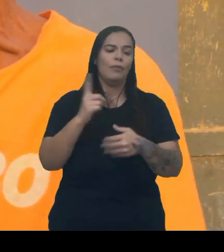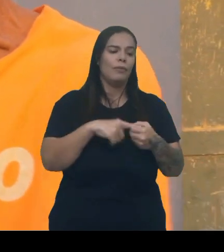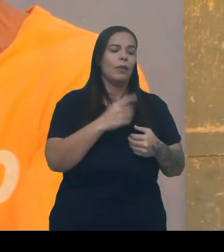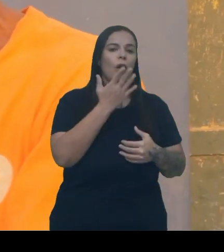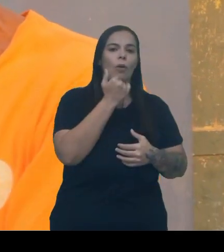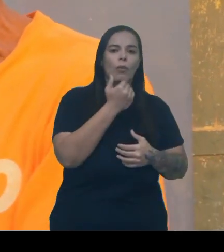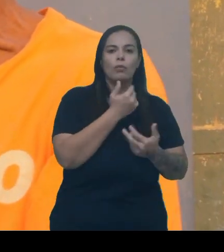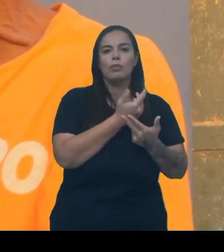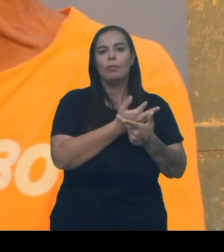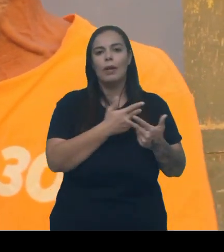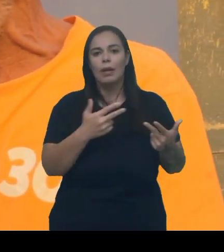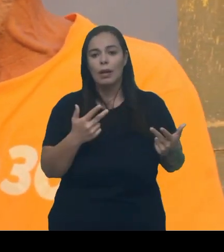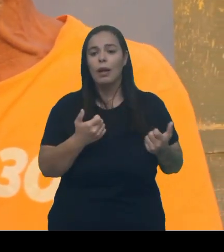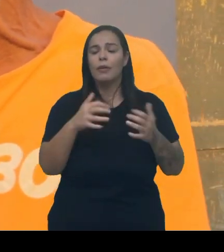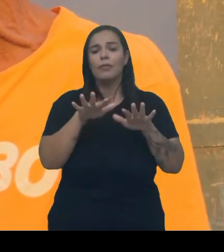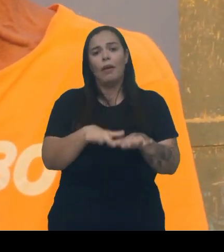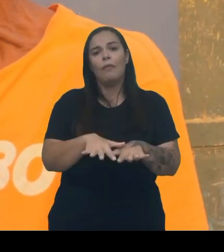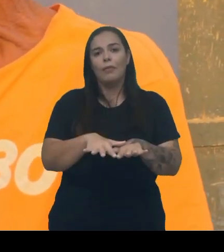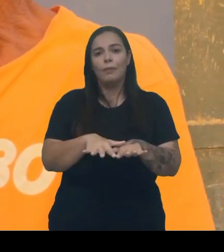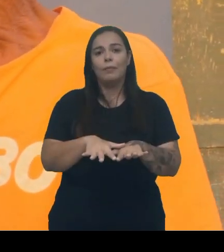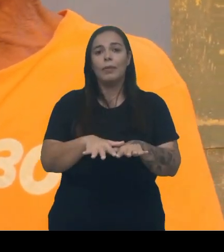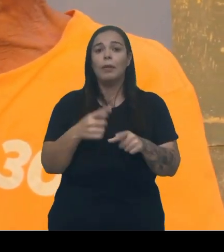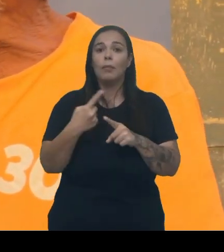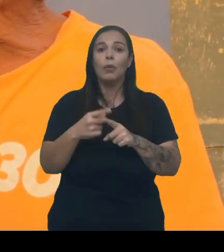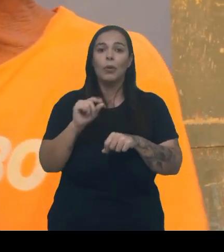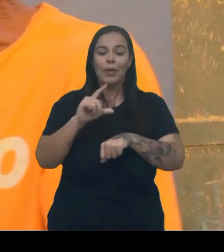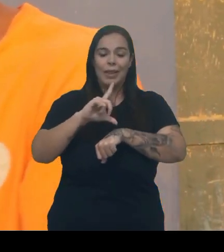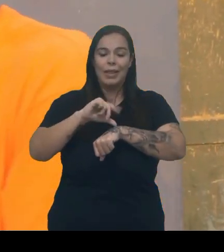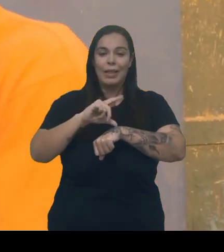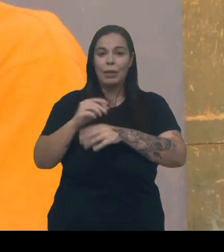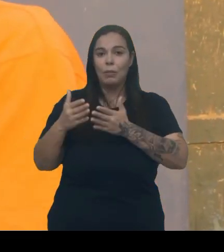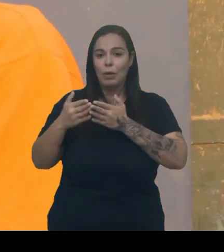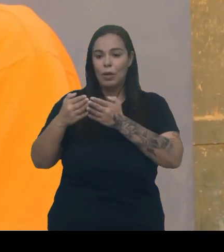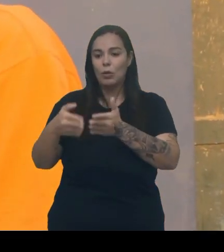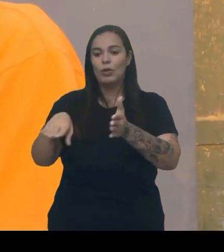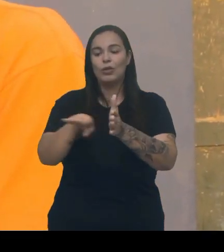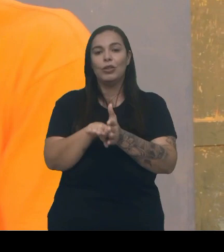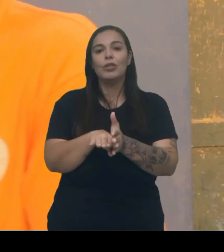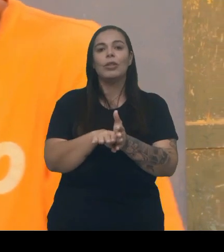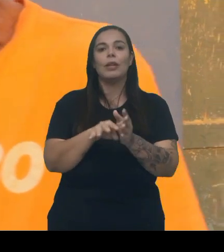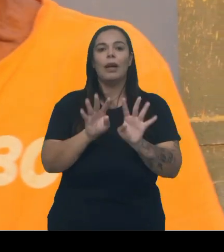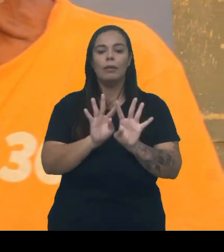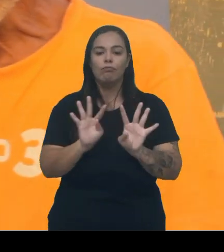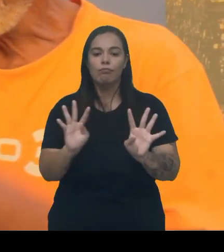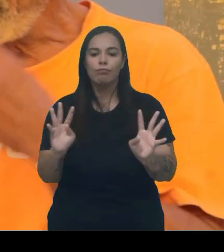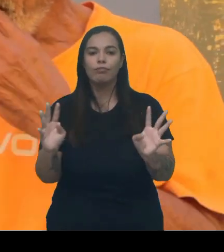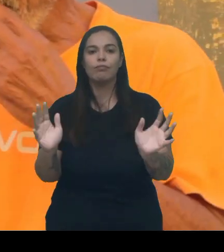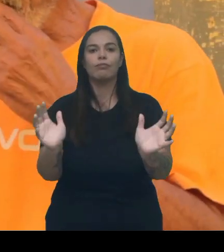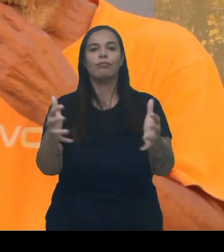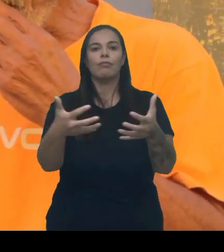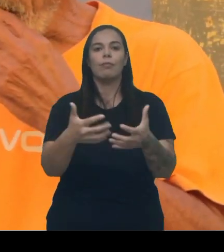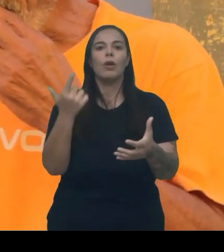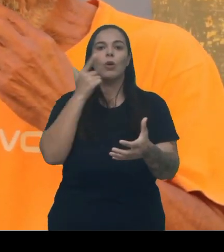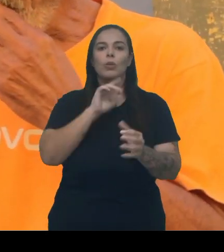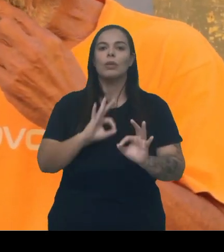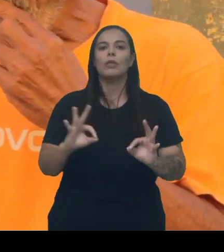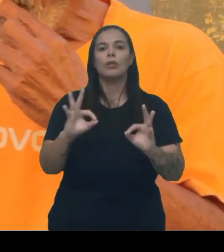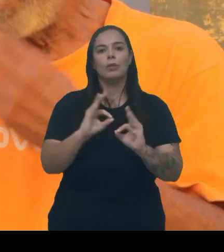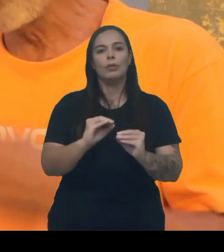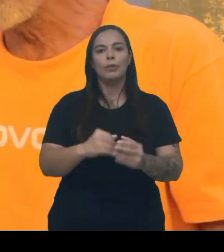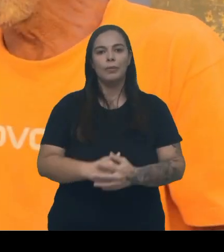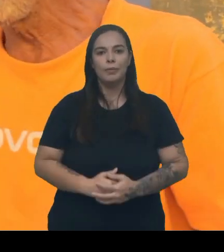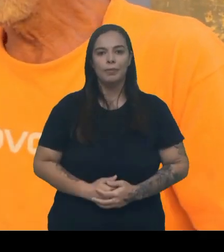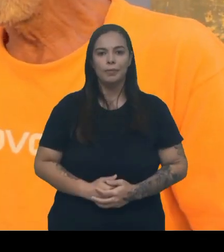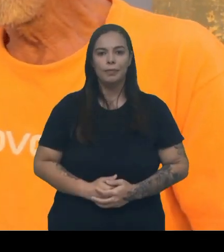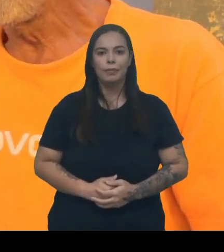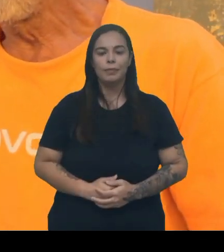almoço, todo mundo andava para seus almoços, ficava lá. Que é para dar tempo da canoa chegar e cercar. Entendeu?